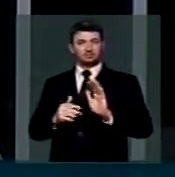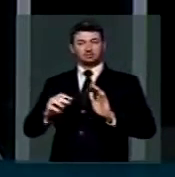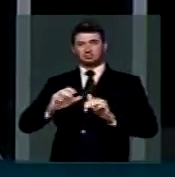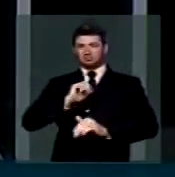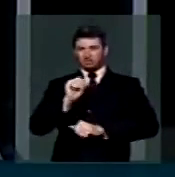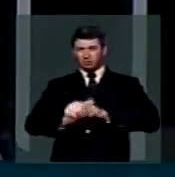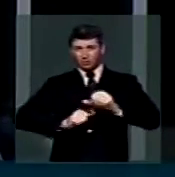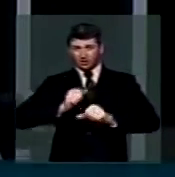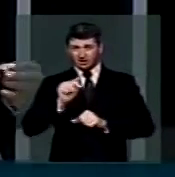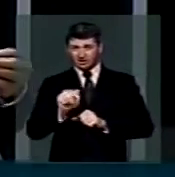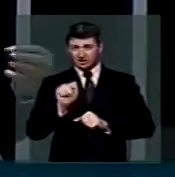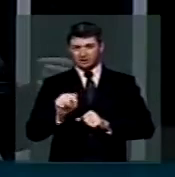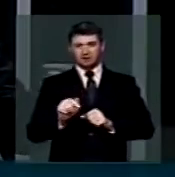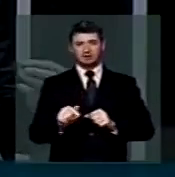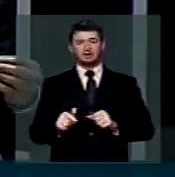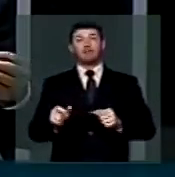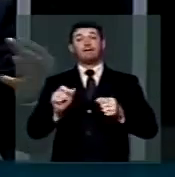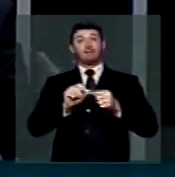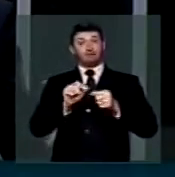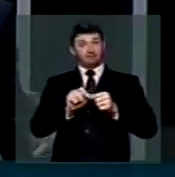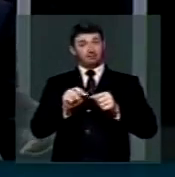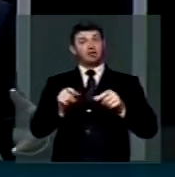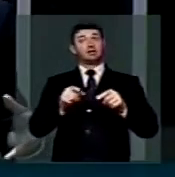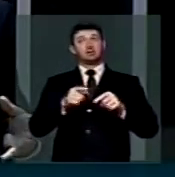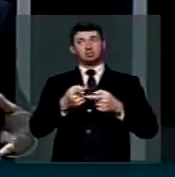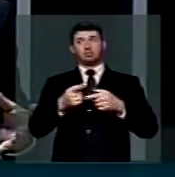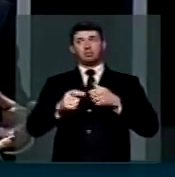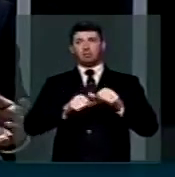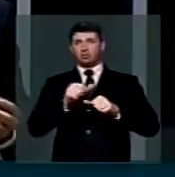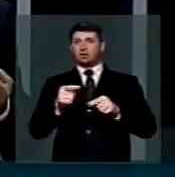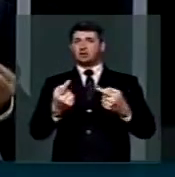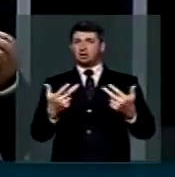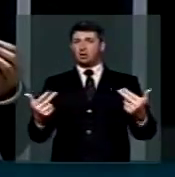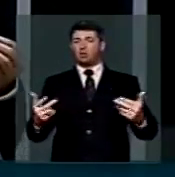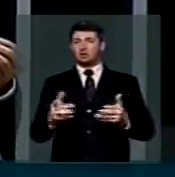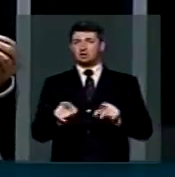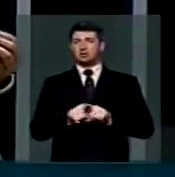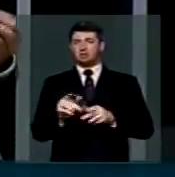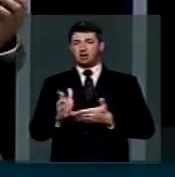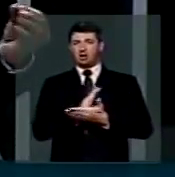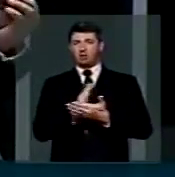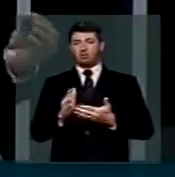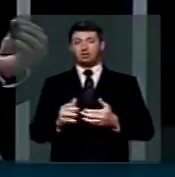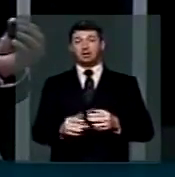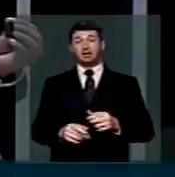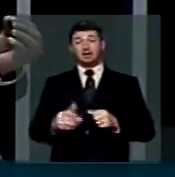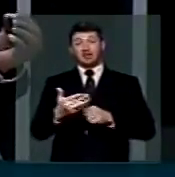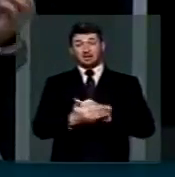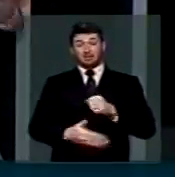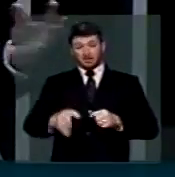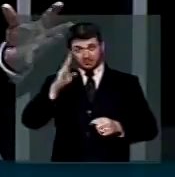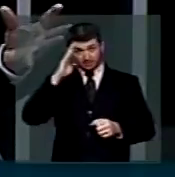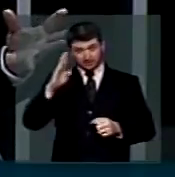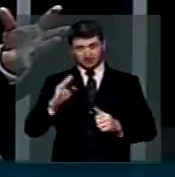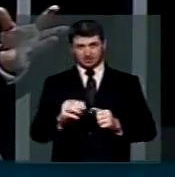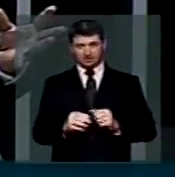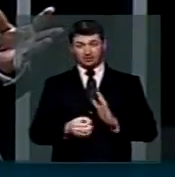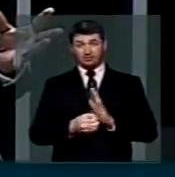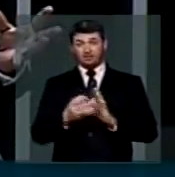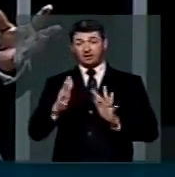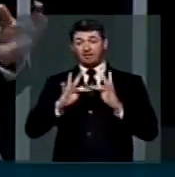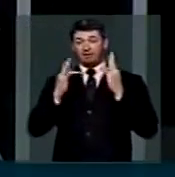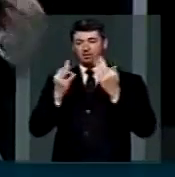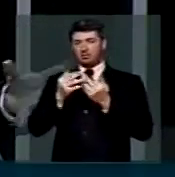transformação, ela provocou também uma mudança. E essa mudança se deu basicamente que muitos